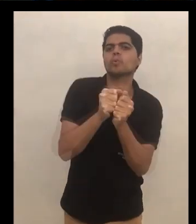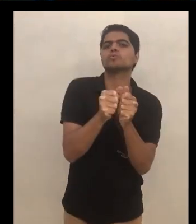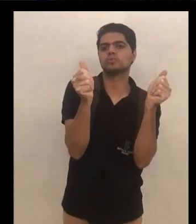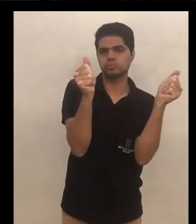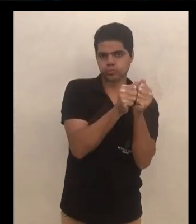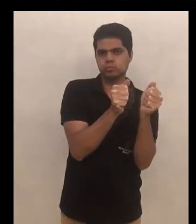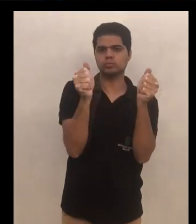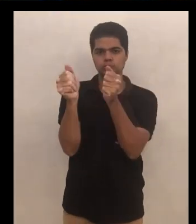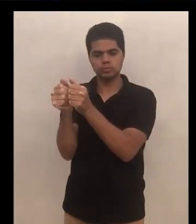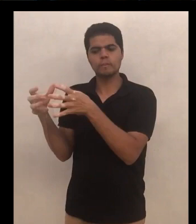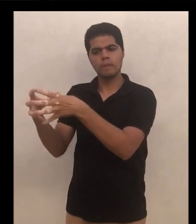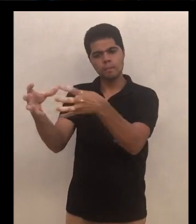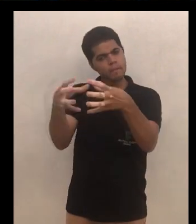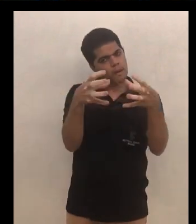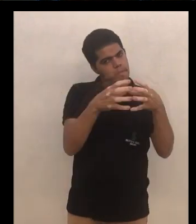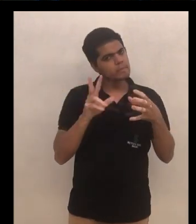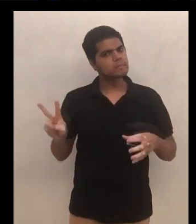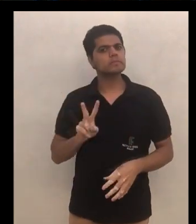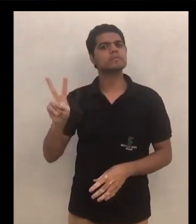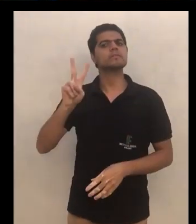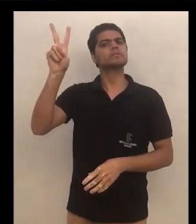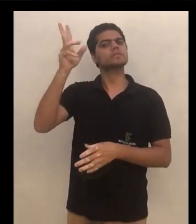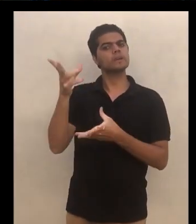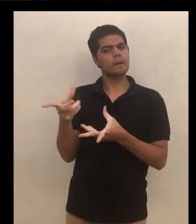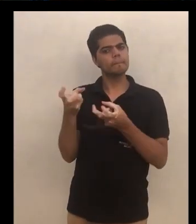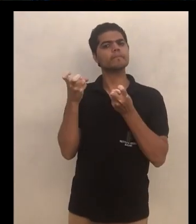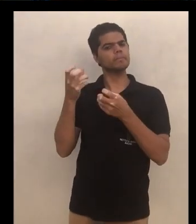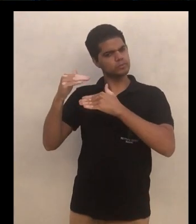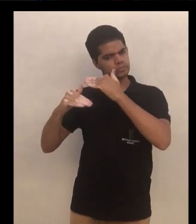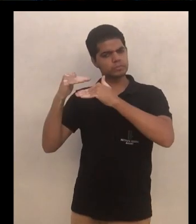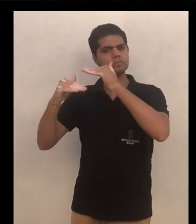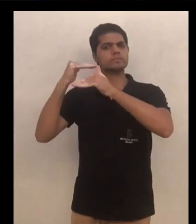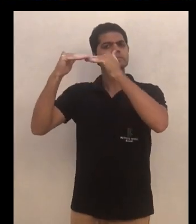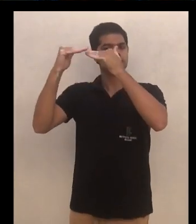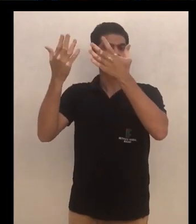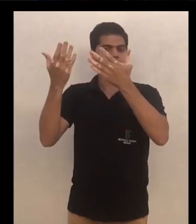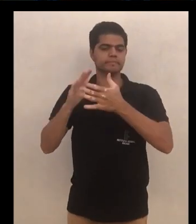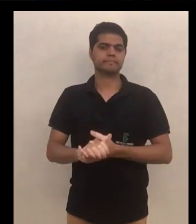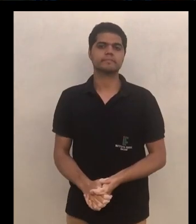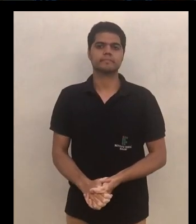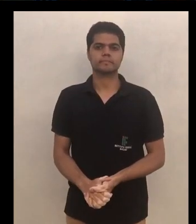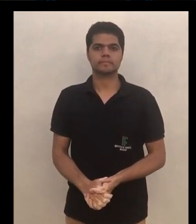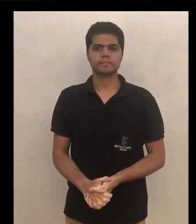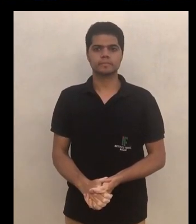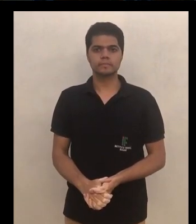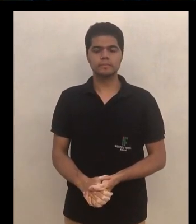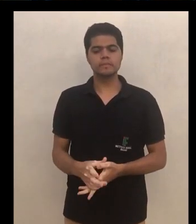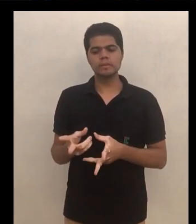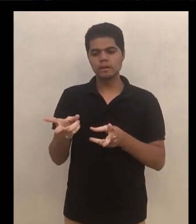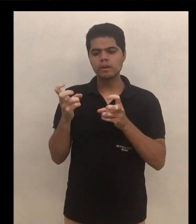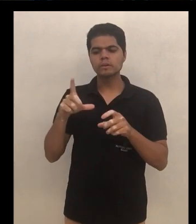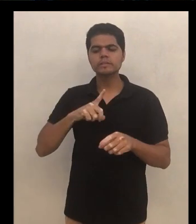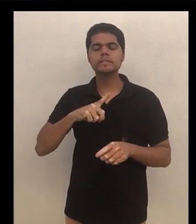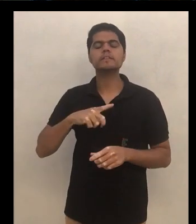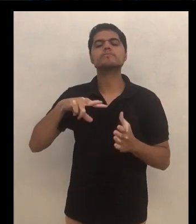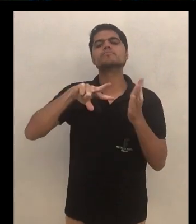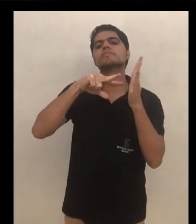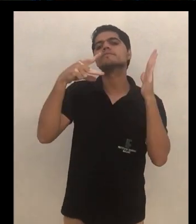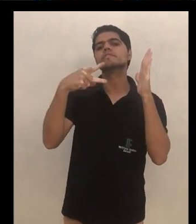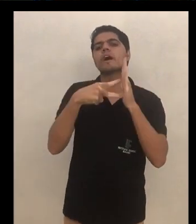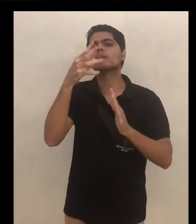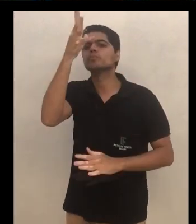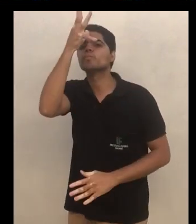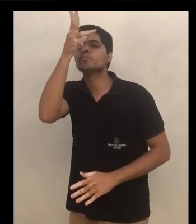valorizar cada um com seu sistema de criação, tentando melhorar, é lógico. Eu quero colocar para vocês aqui o